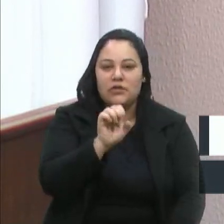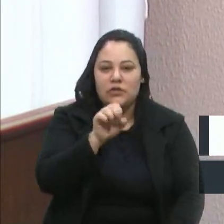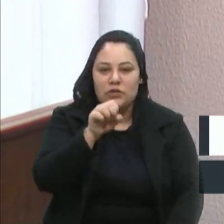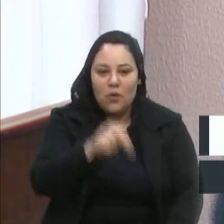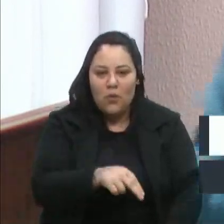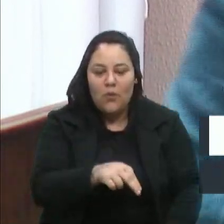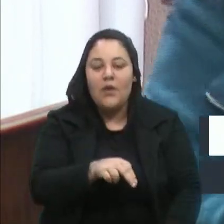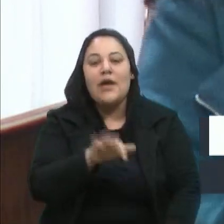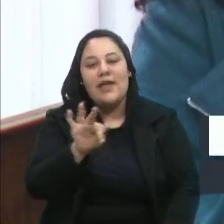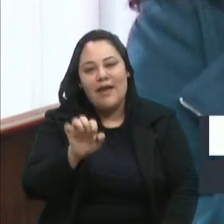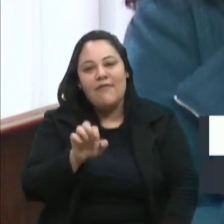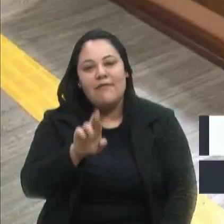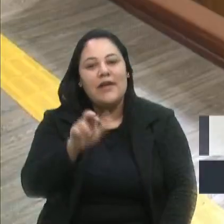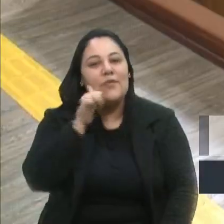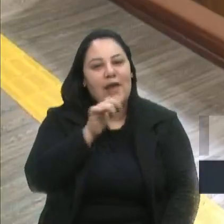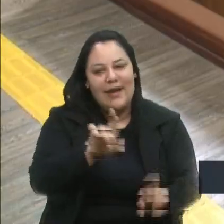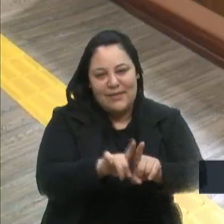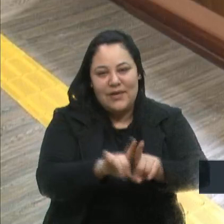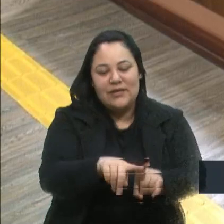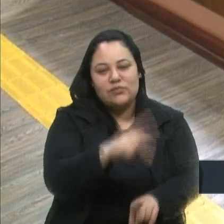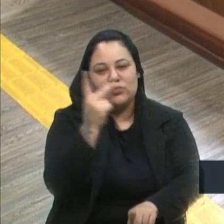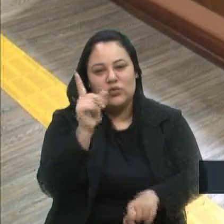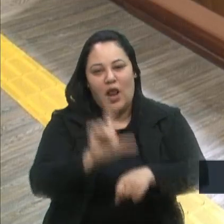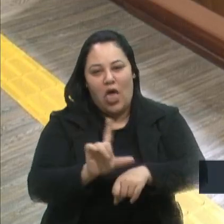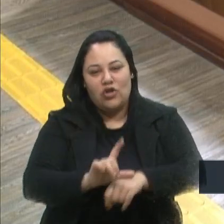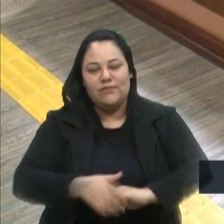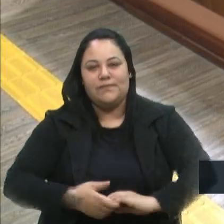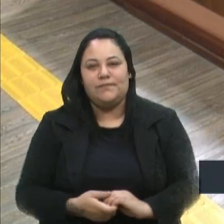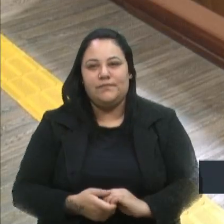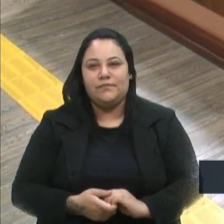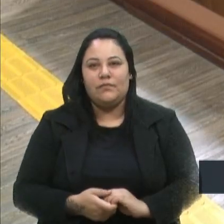loja. Obrigada, presidente. Obrigado. Mais alguém?